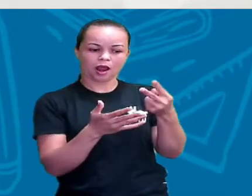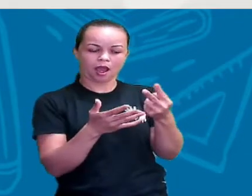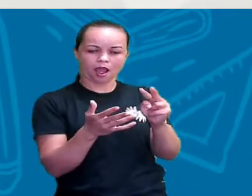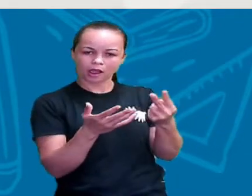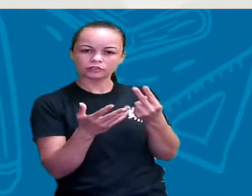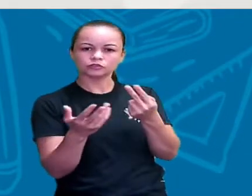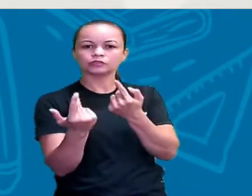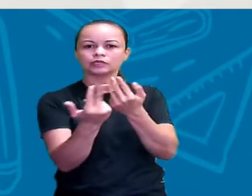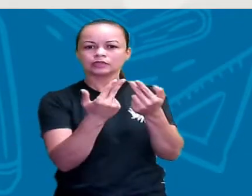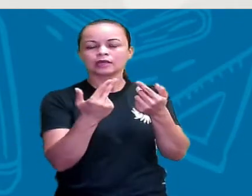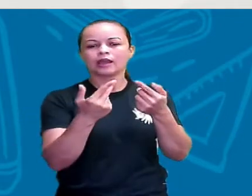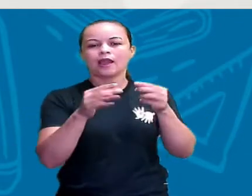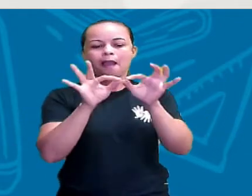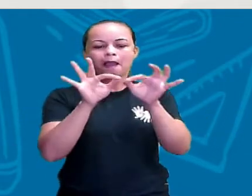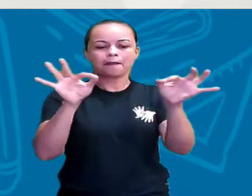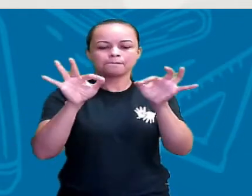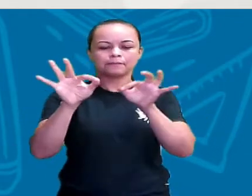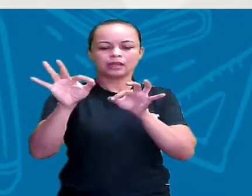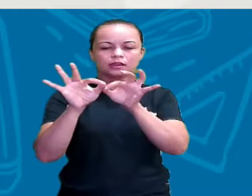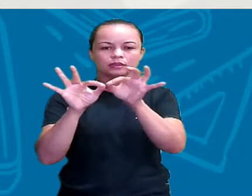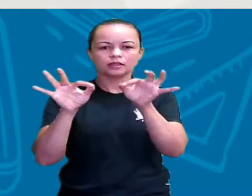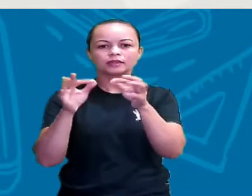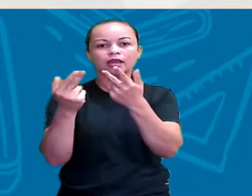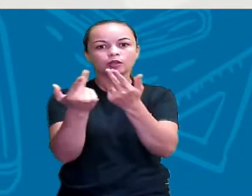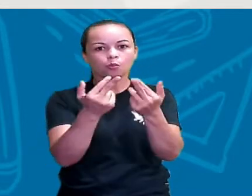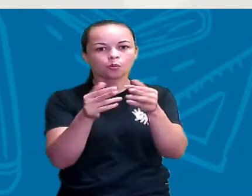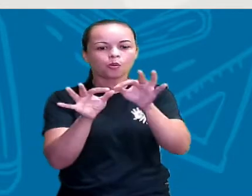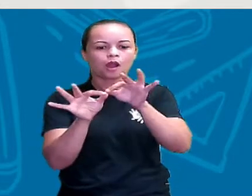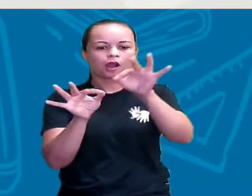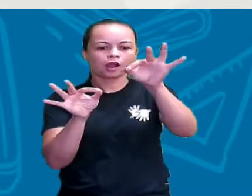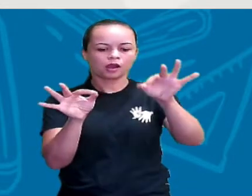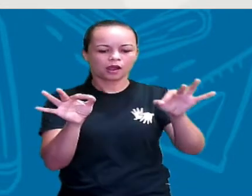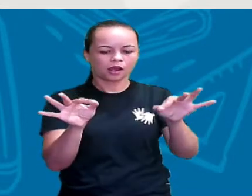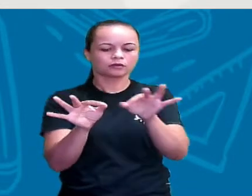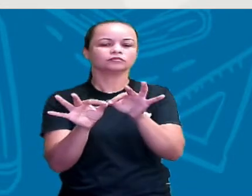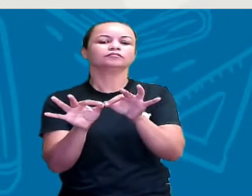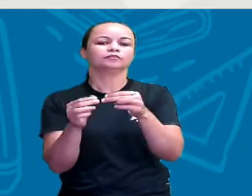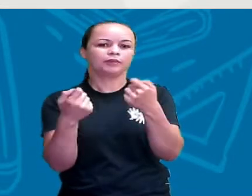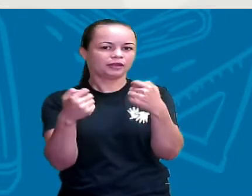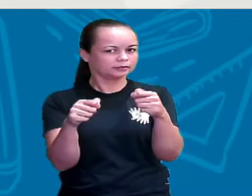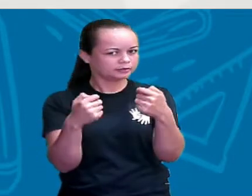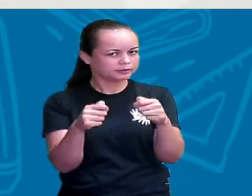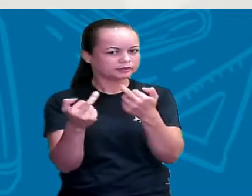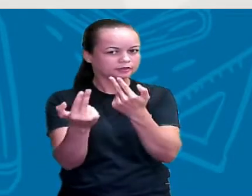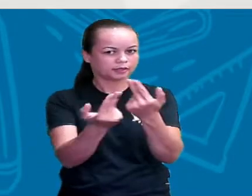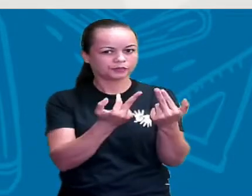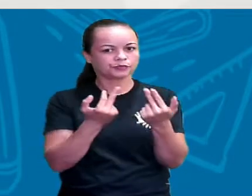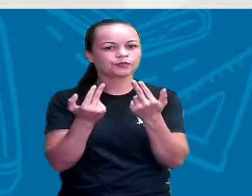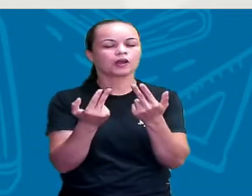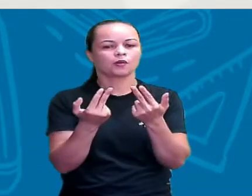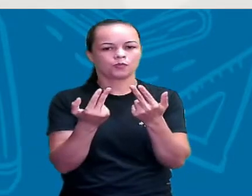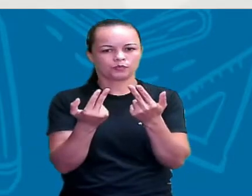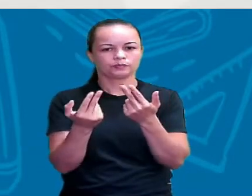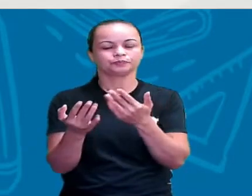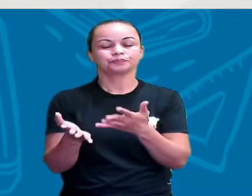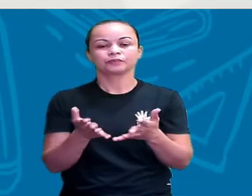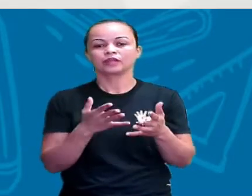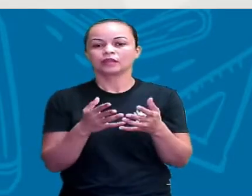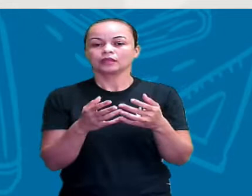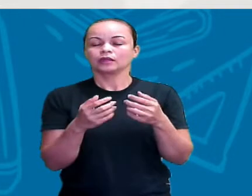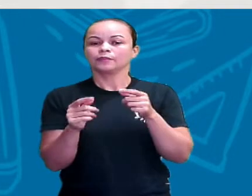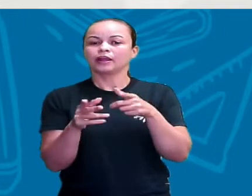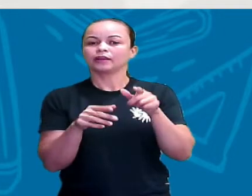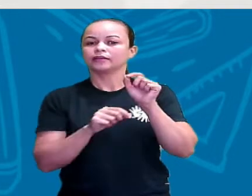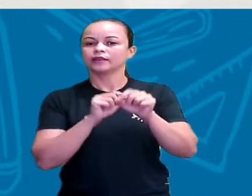mesma medida, tá? Ou seja, os ângulos e os lados têm que ter o quê? A mesma medida para eles ser